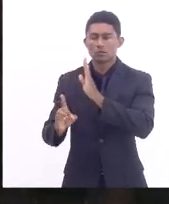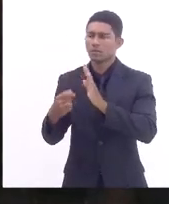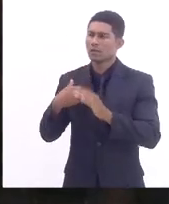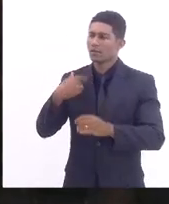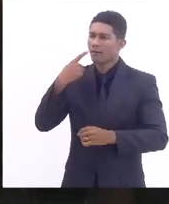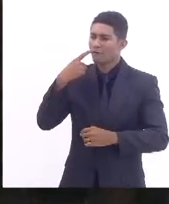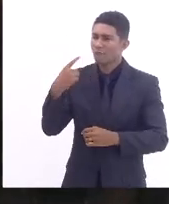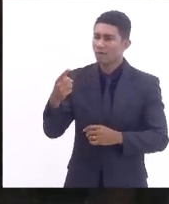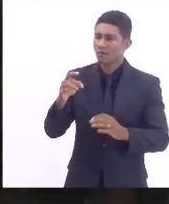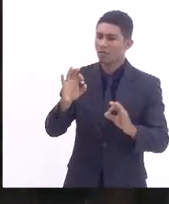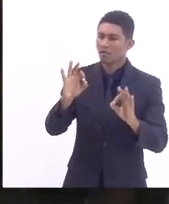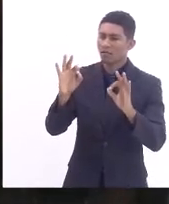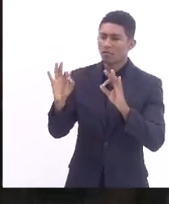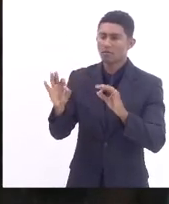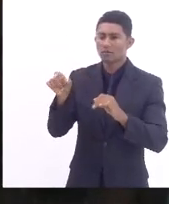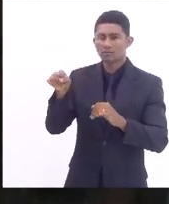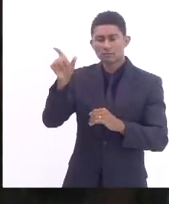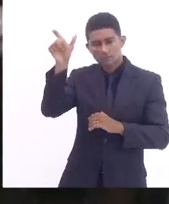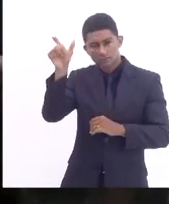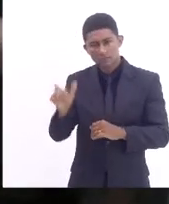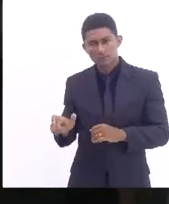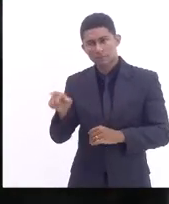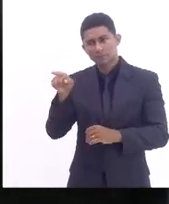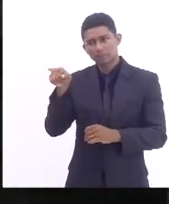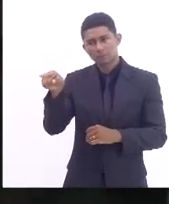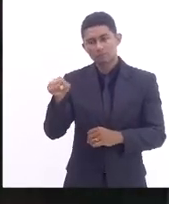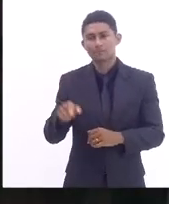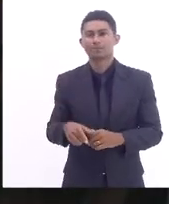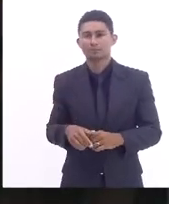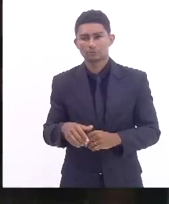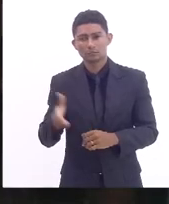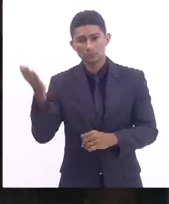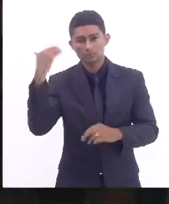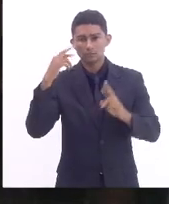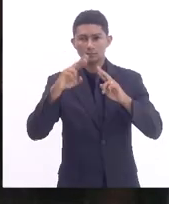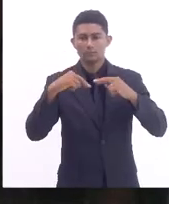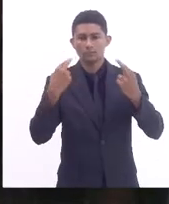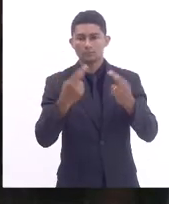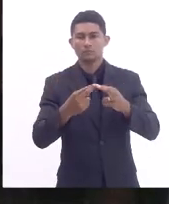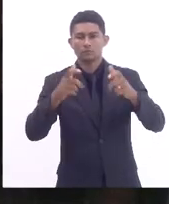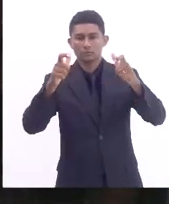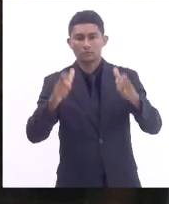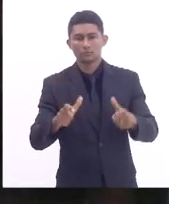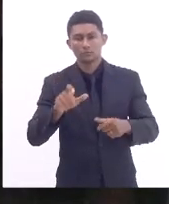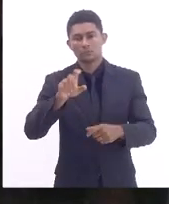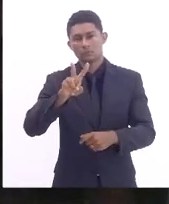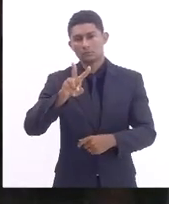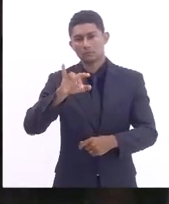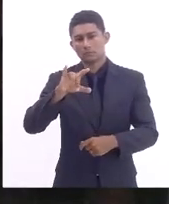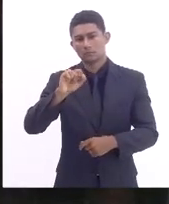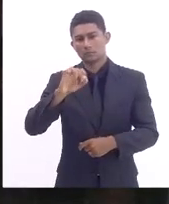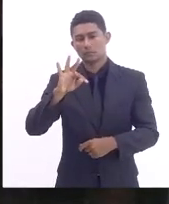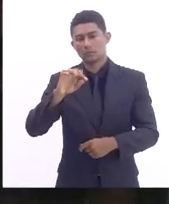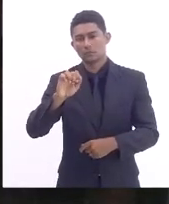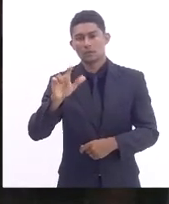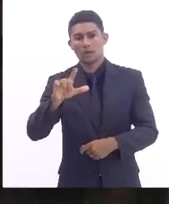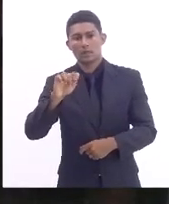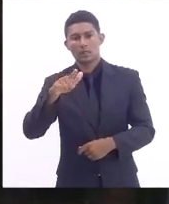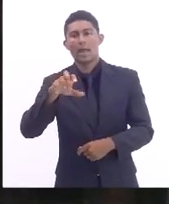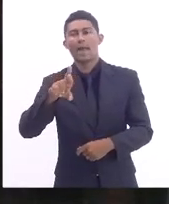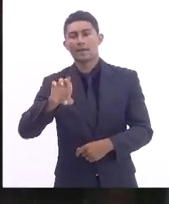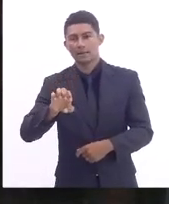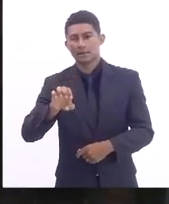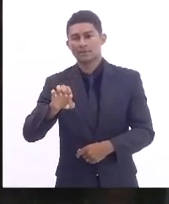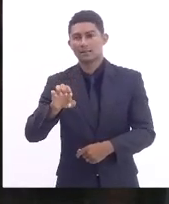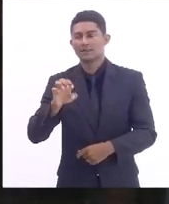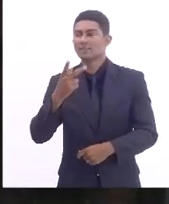nesse processo essa figura que tá aqui numa reunião lá ser Vista Alegre quando eu ir embora eu perguntei se vai para onde agora boa só